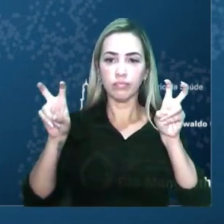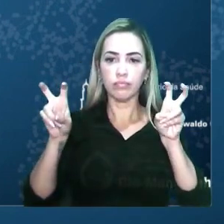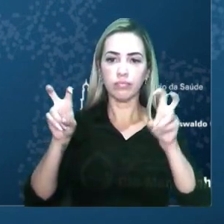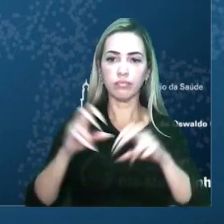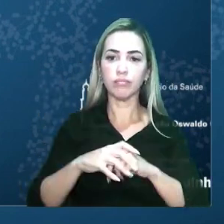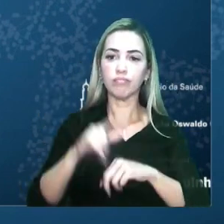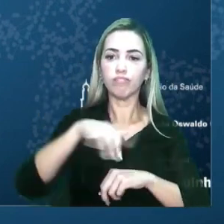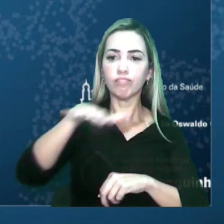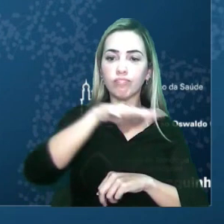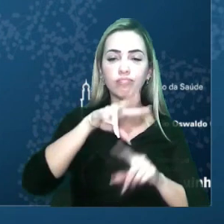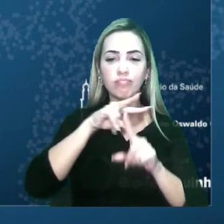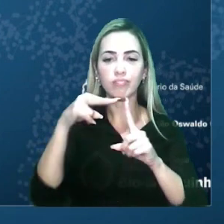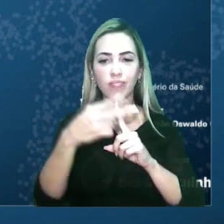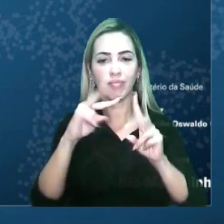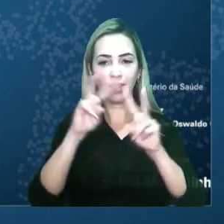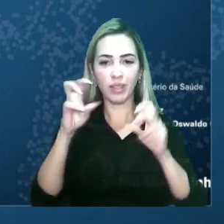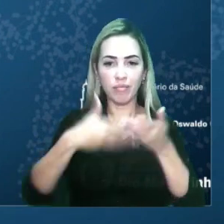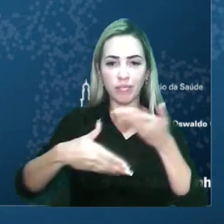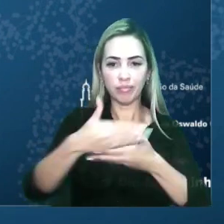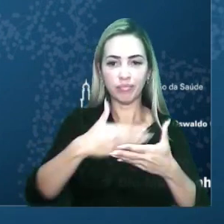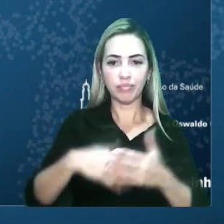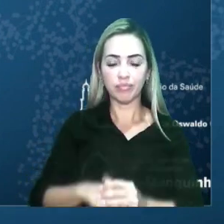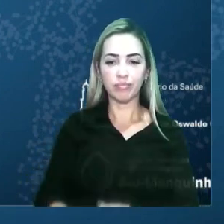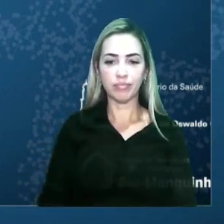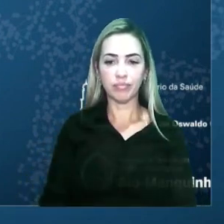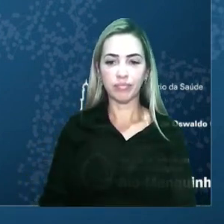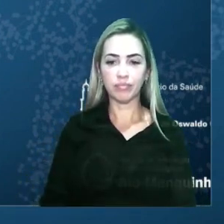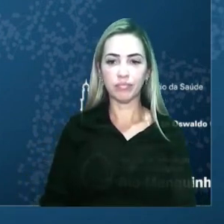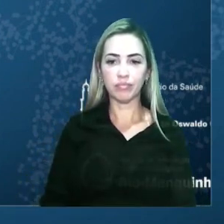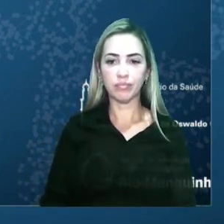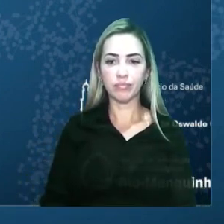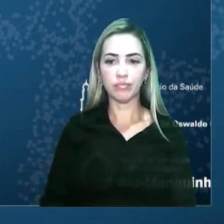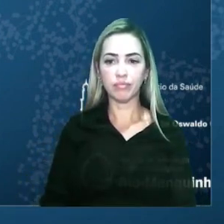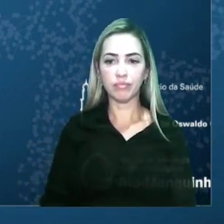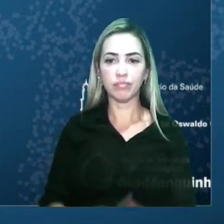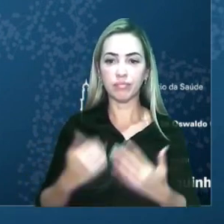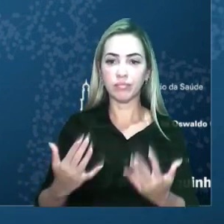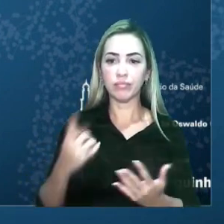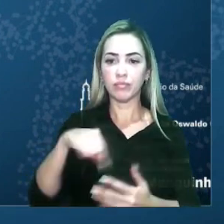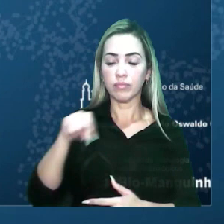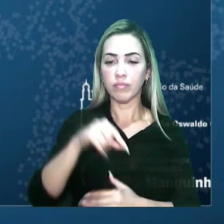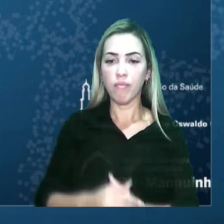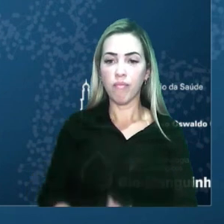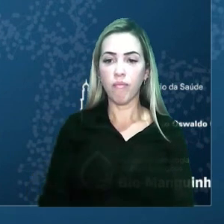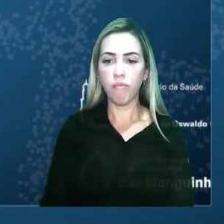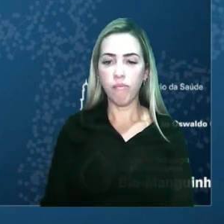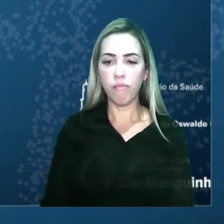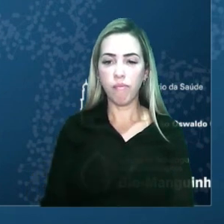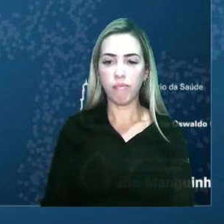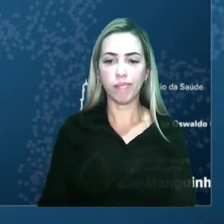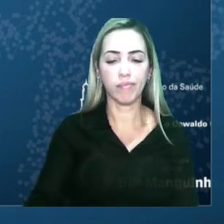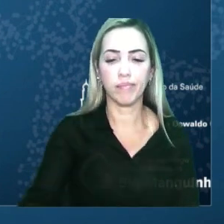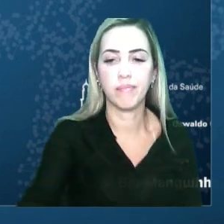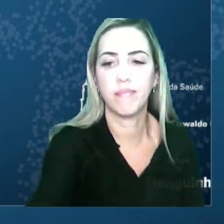como global pandemic, as is shown here. So this was a situation I never expected to